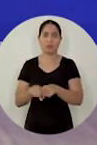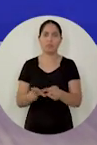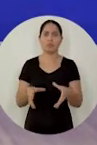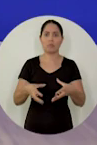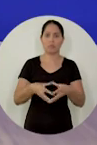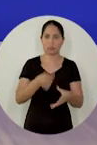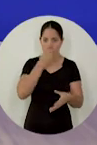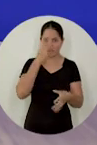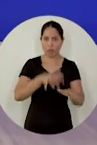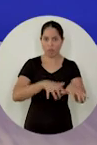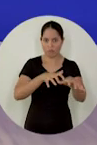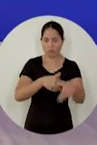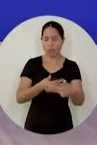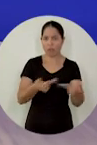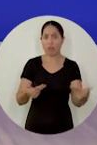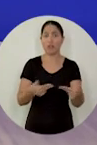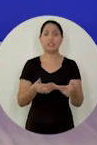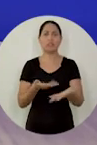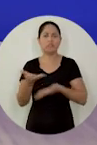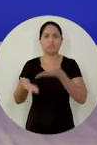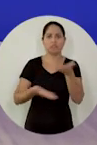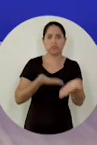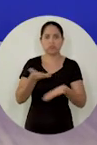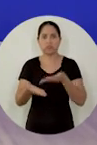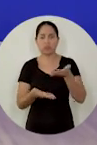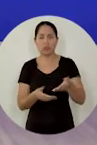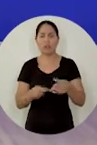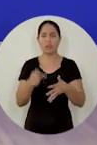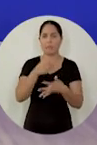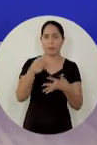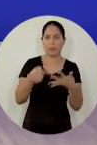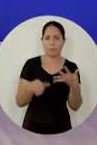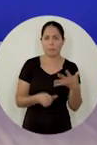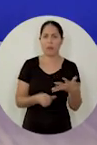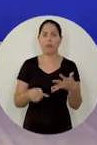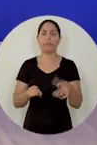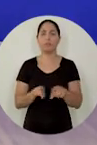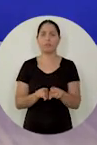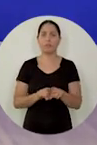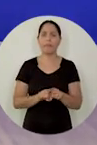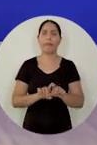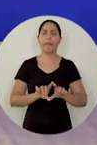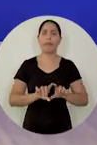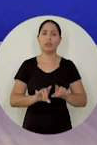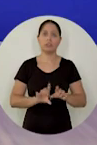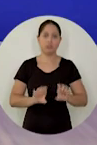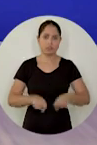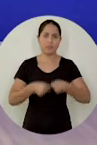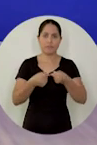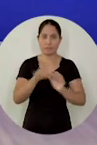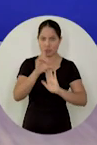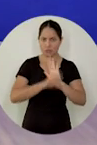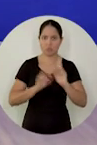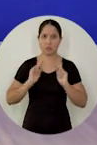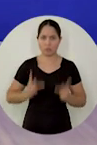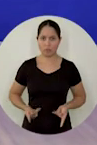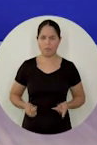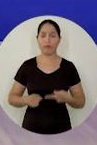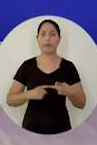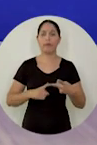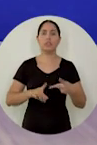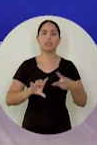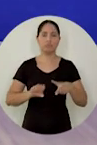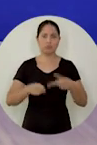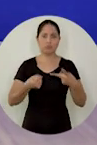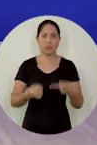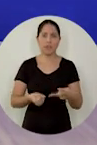Comissão de Assuntos Minerários, as quais têm interagido com outras comissões temáticas, como a de Defesa de Direitos Humanos e de Direito do Trabalho e